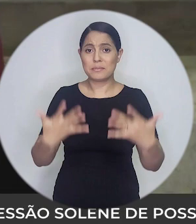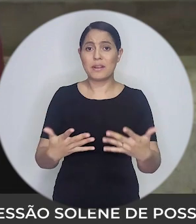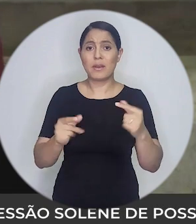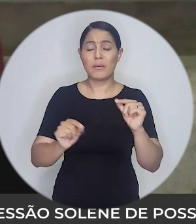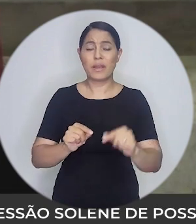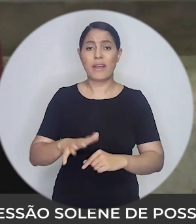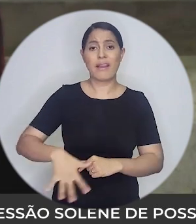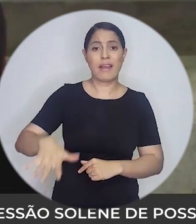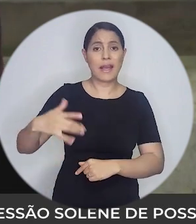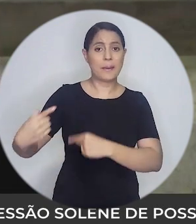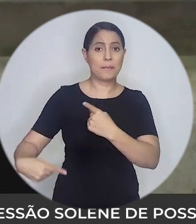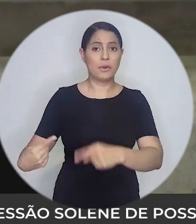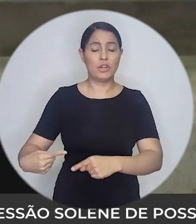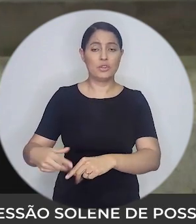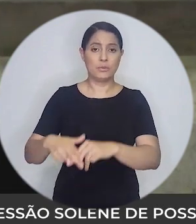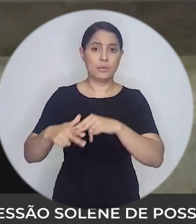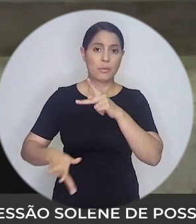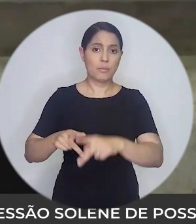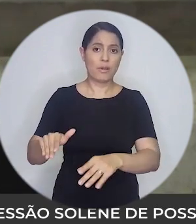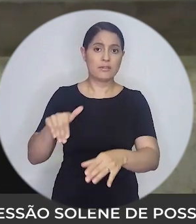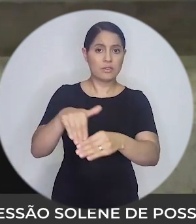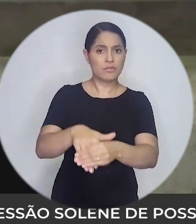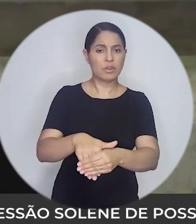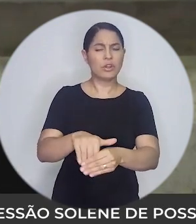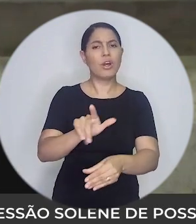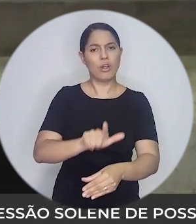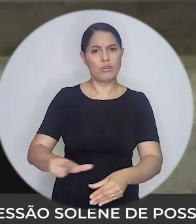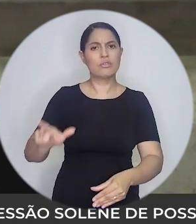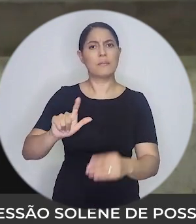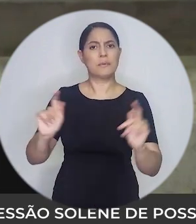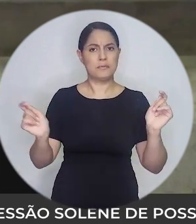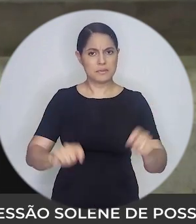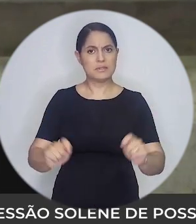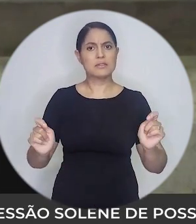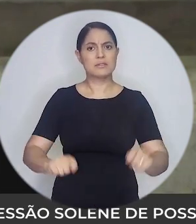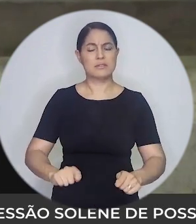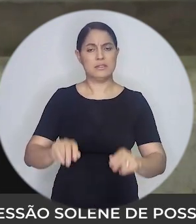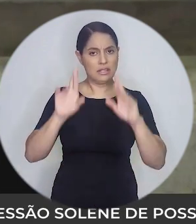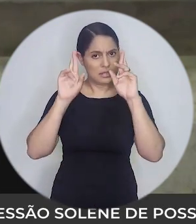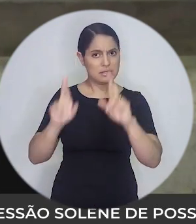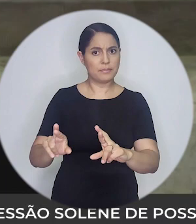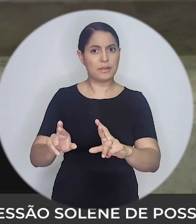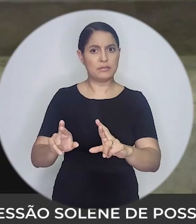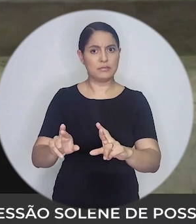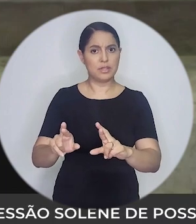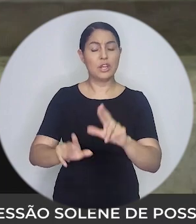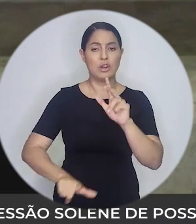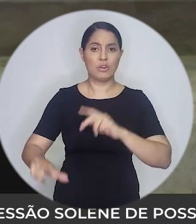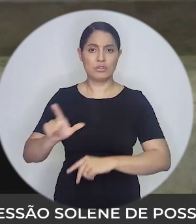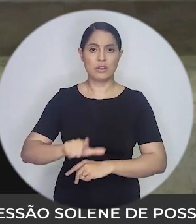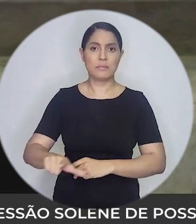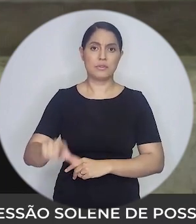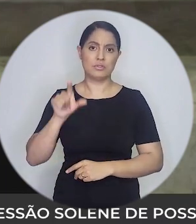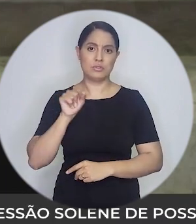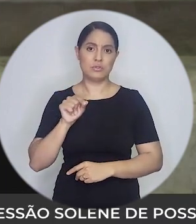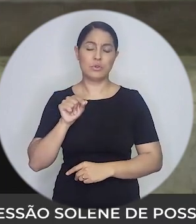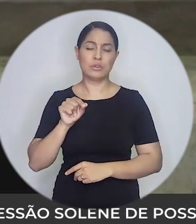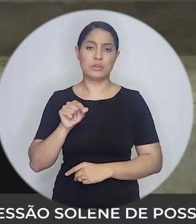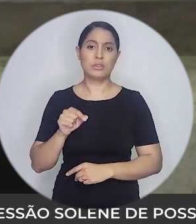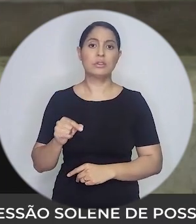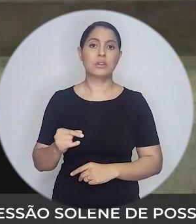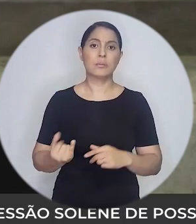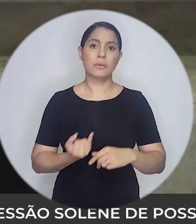de moda, mas acredito que é a classe política depositária do voto popular e quem deve merecer o respeito e quem deve fazer as escolhas fundamentais.